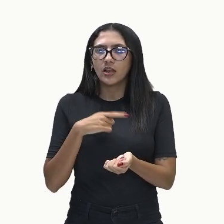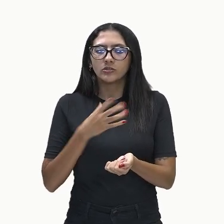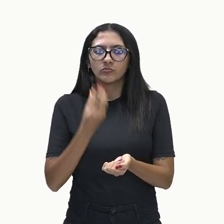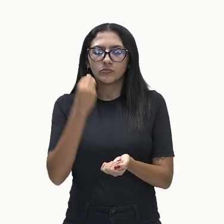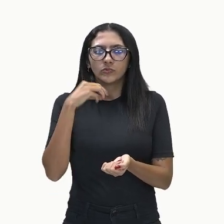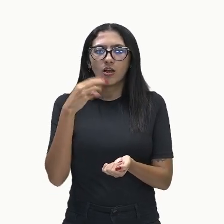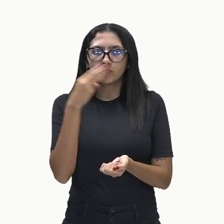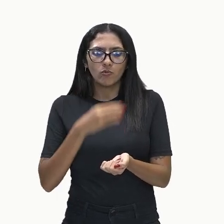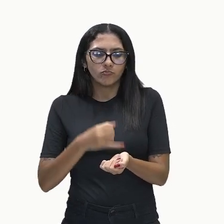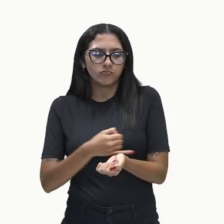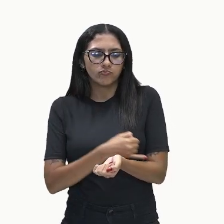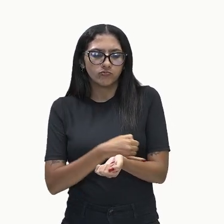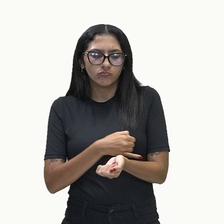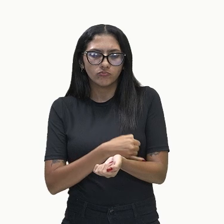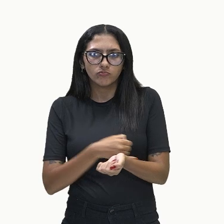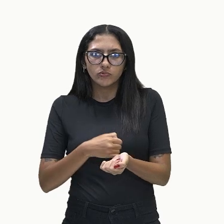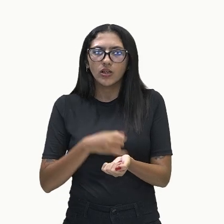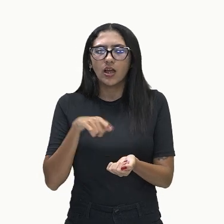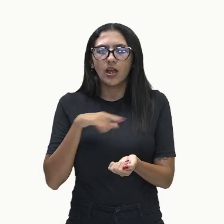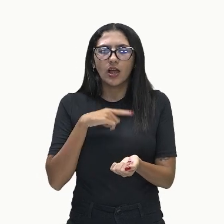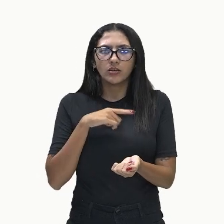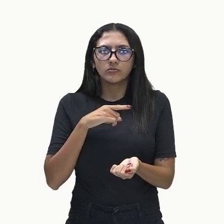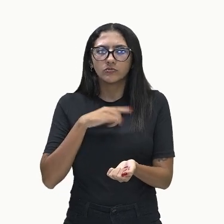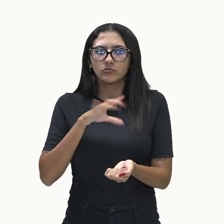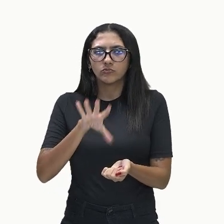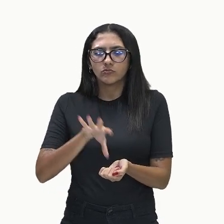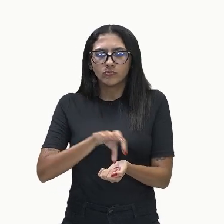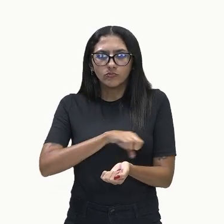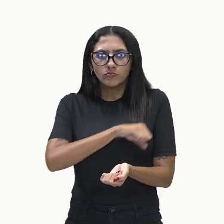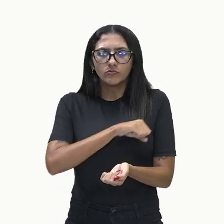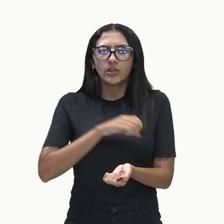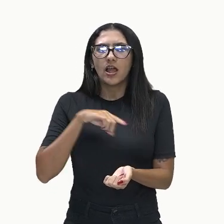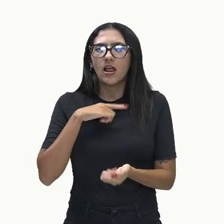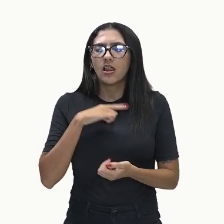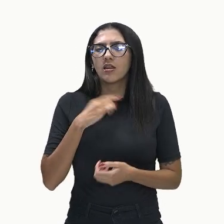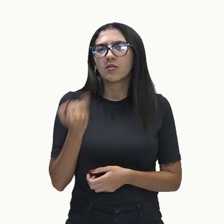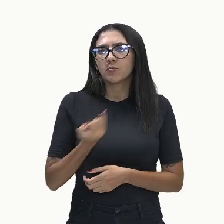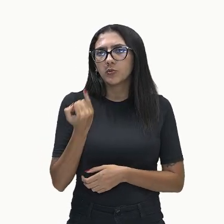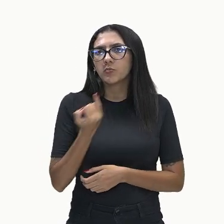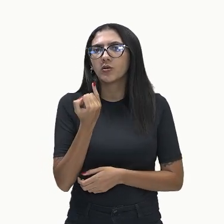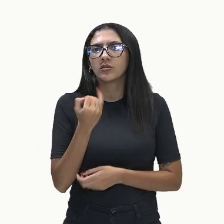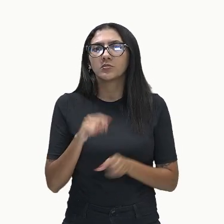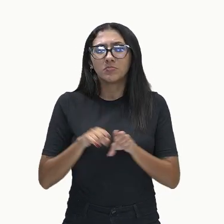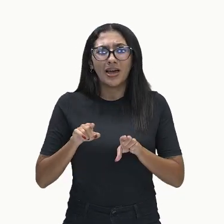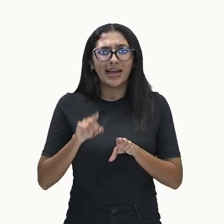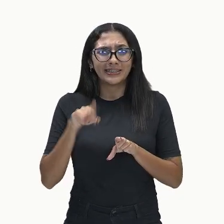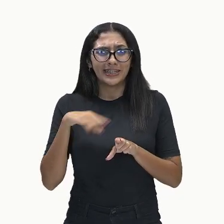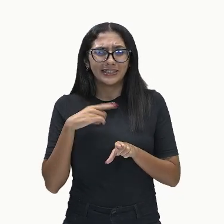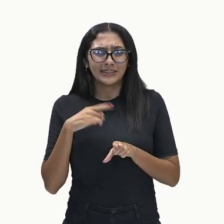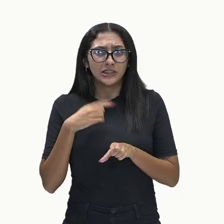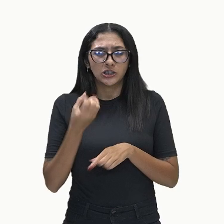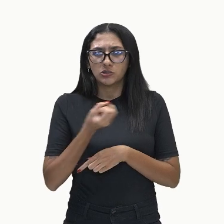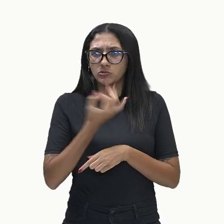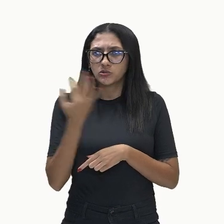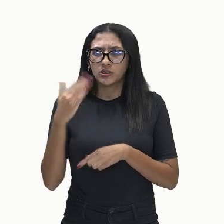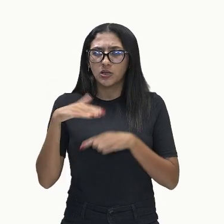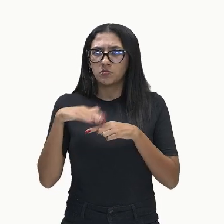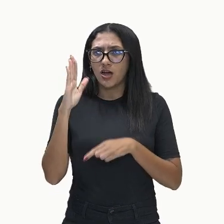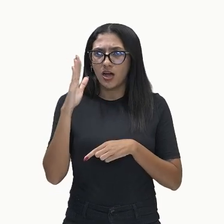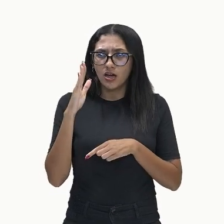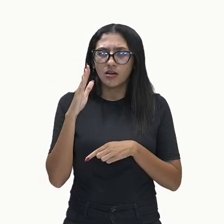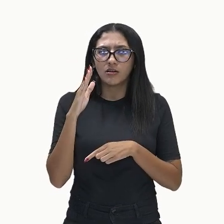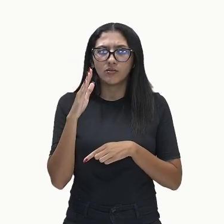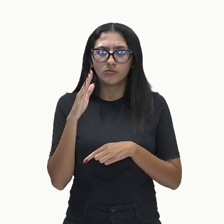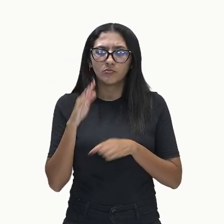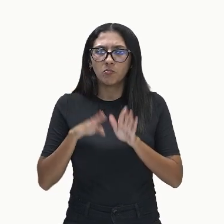para cá, vai ser absorvida, porque ela é muito importante. Mas se tiver em excesso, aí sim